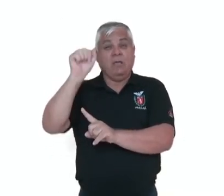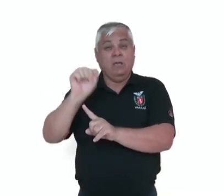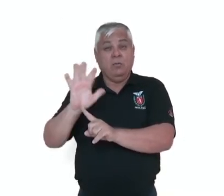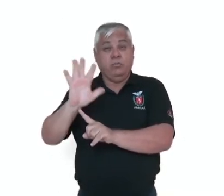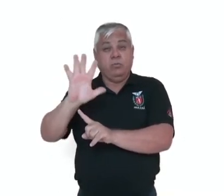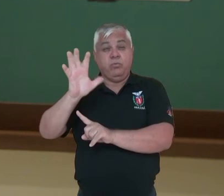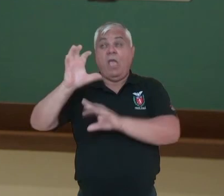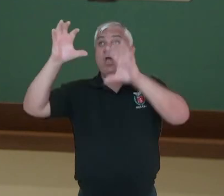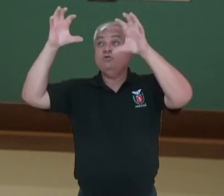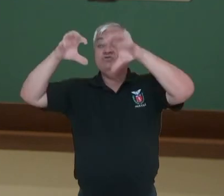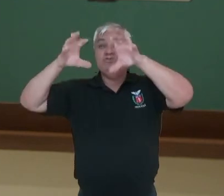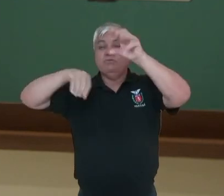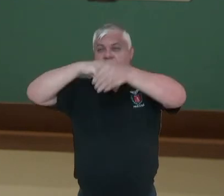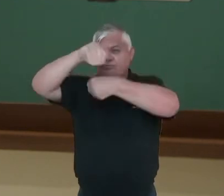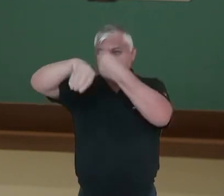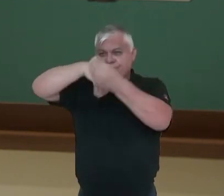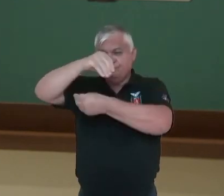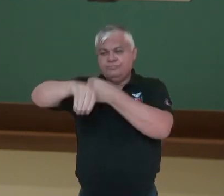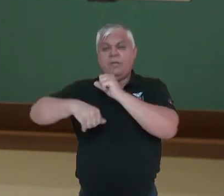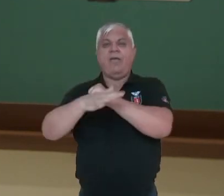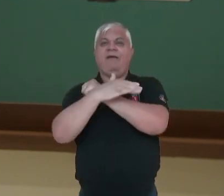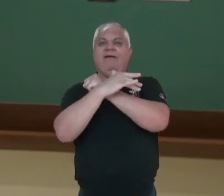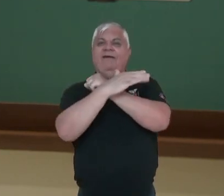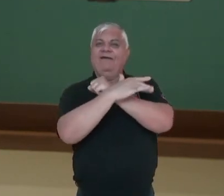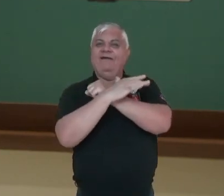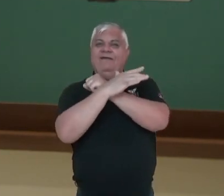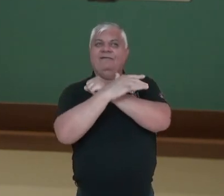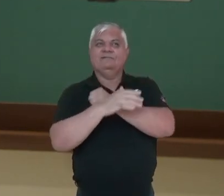da chuva acabam formando os ácidos.